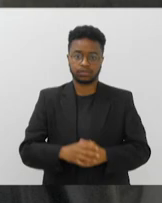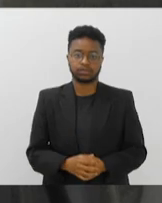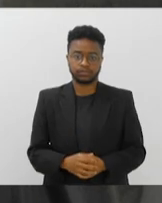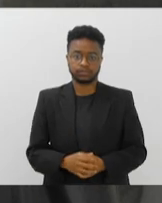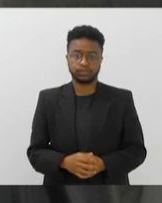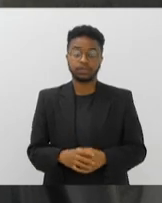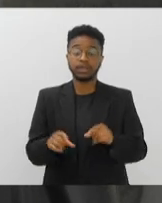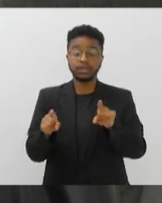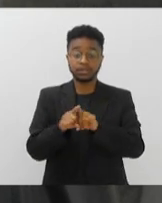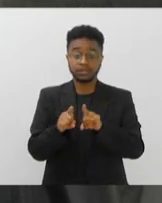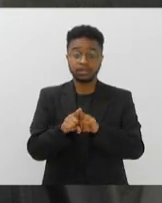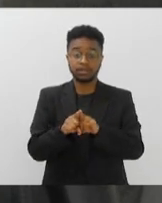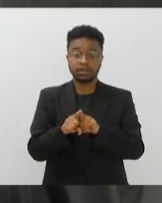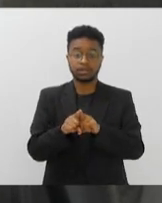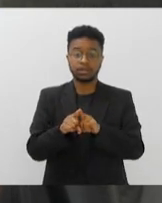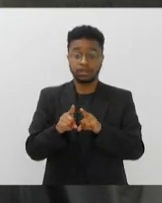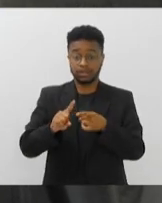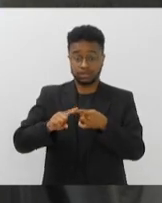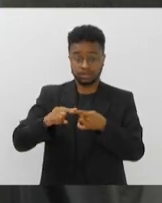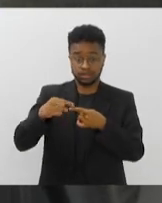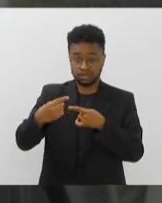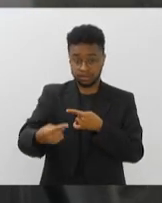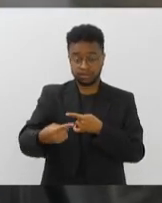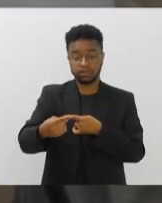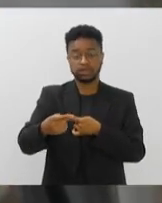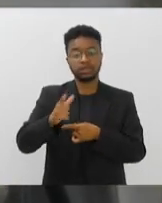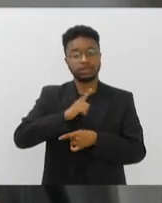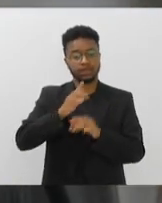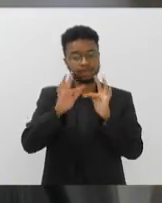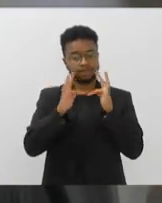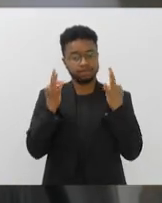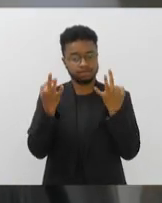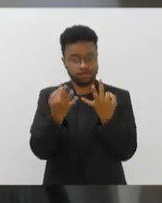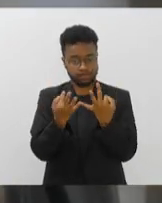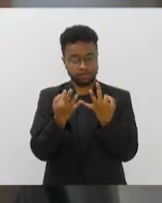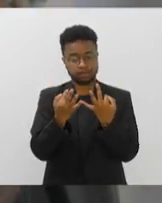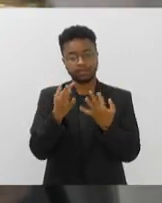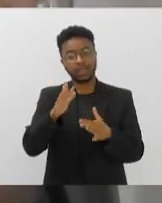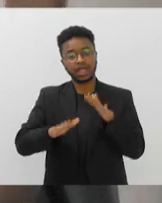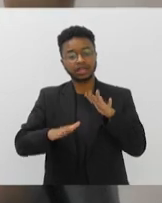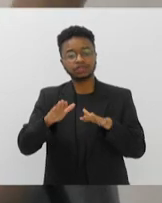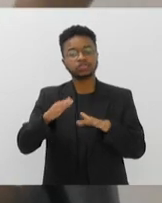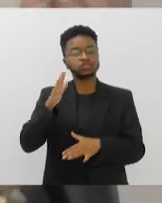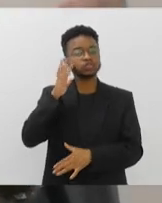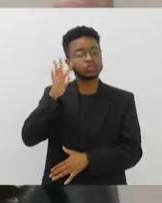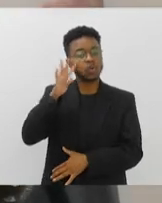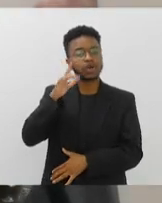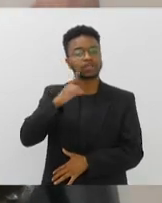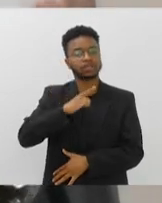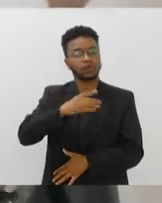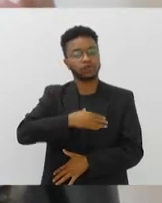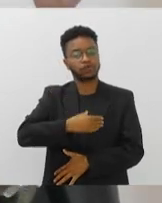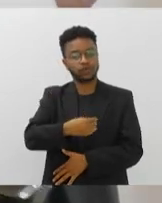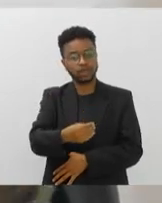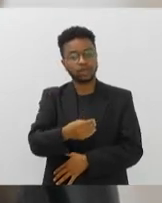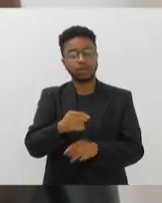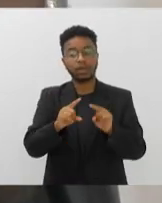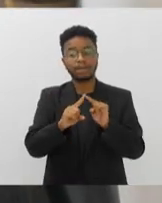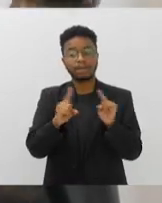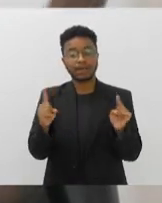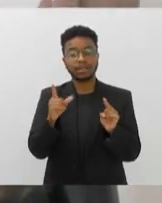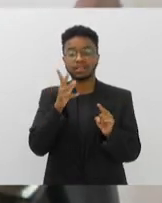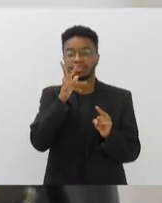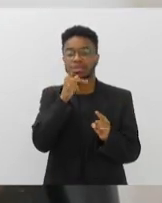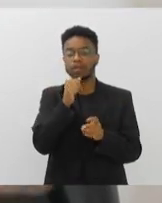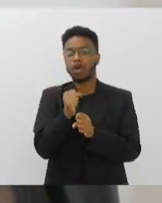gatilhos aparecem lá quando uma família que muit das vezes sonha em ser pai e mãe mas fica